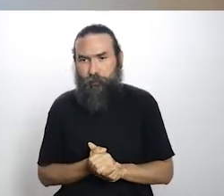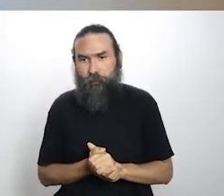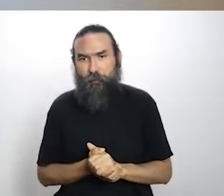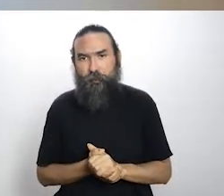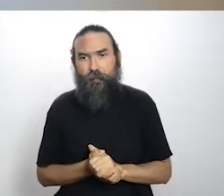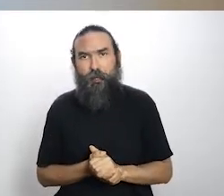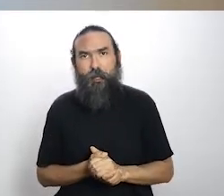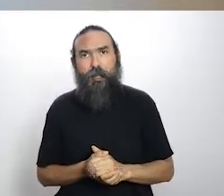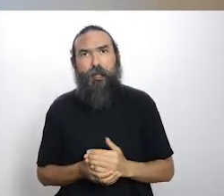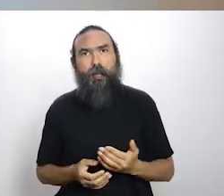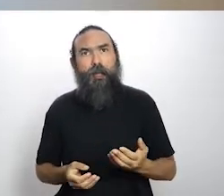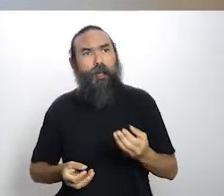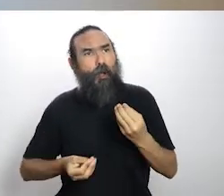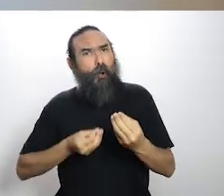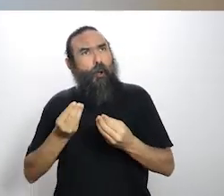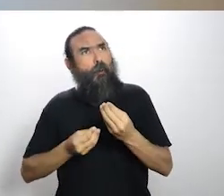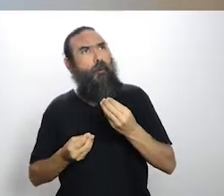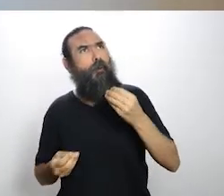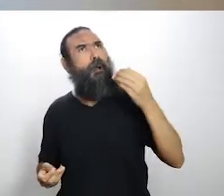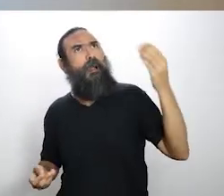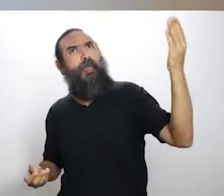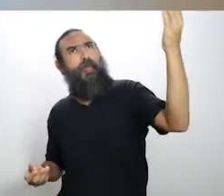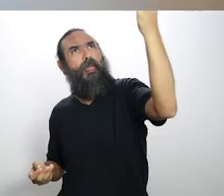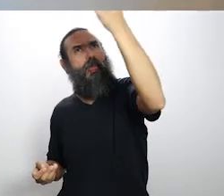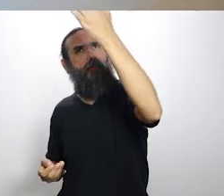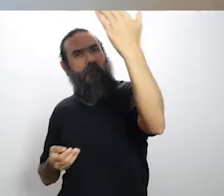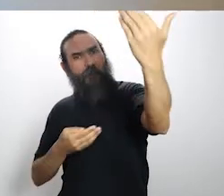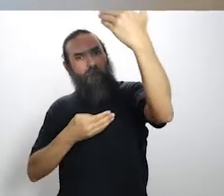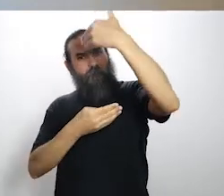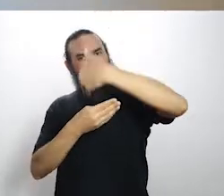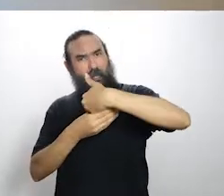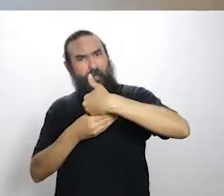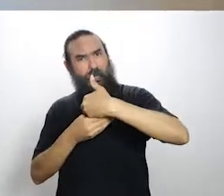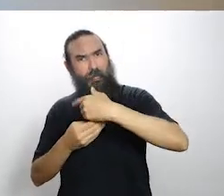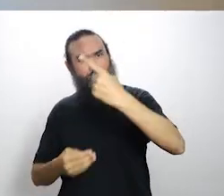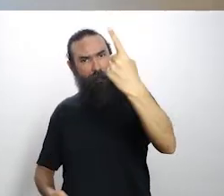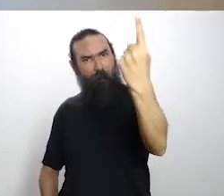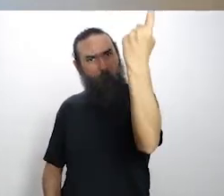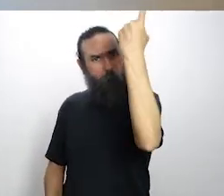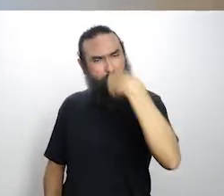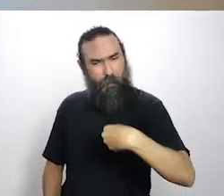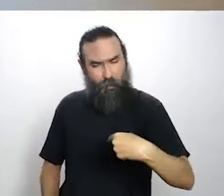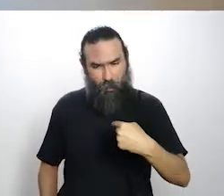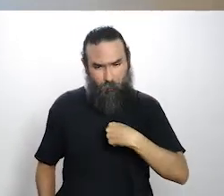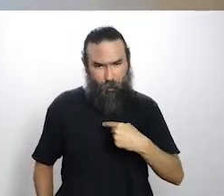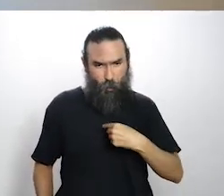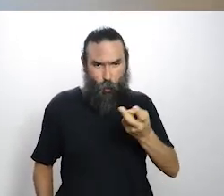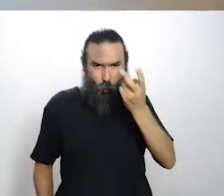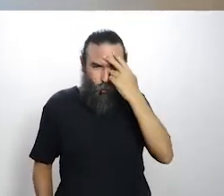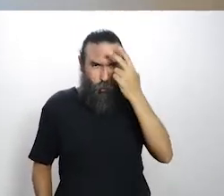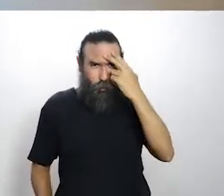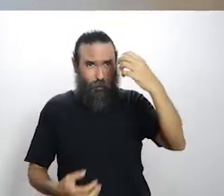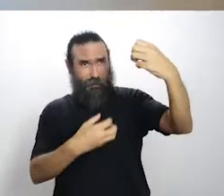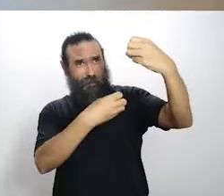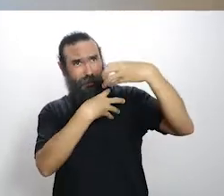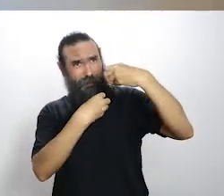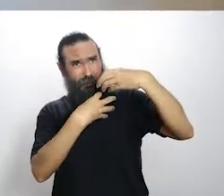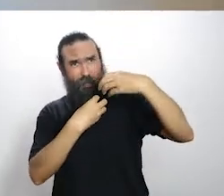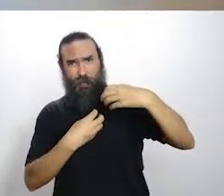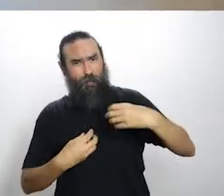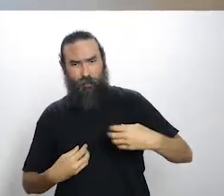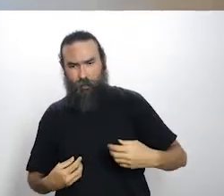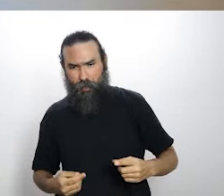casa? Não, na nossa não. E a gente foi lá e repintou. A gente foi